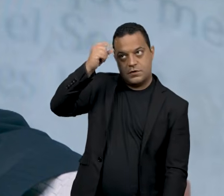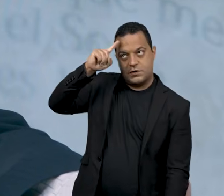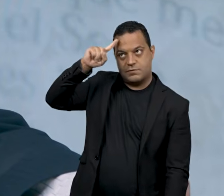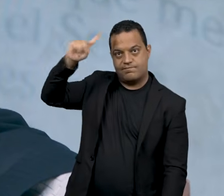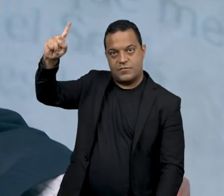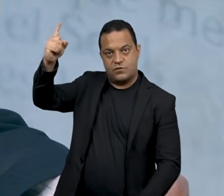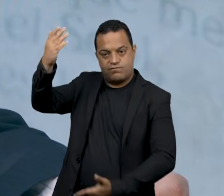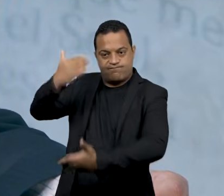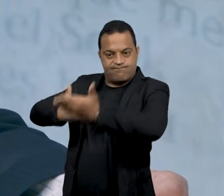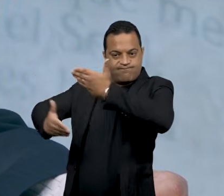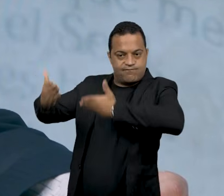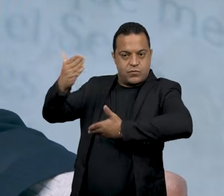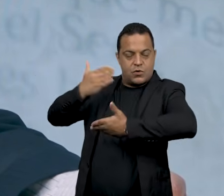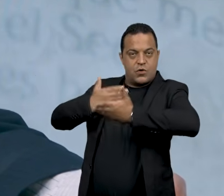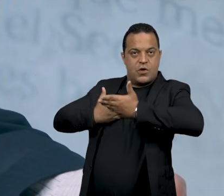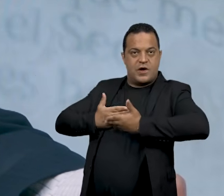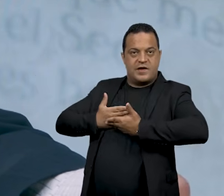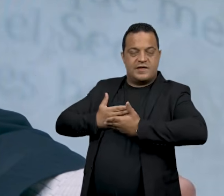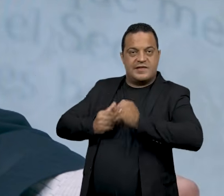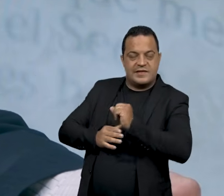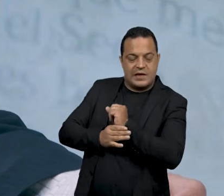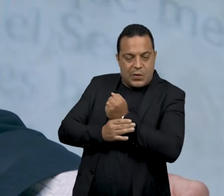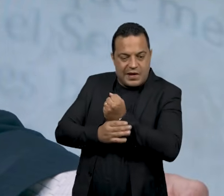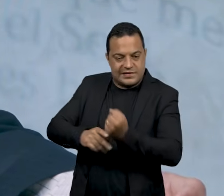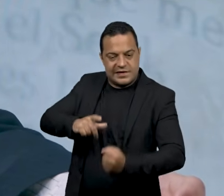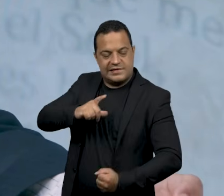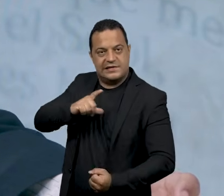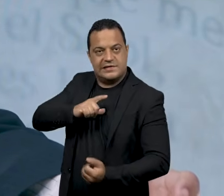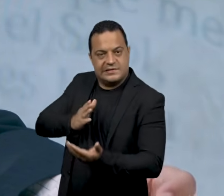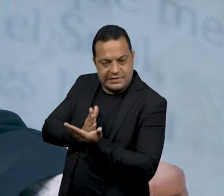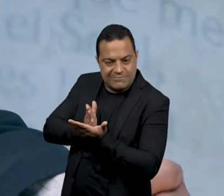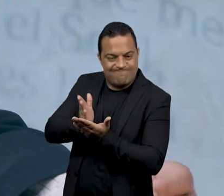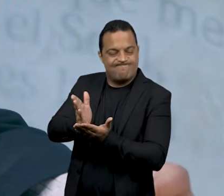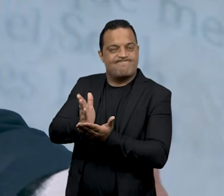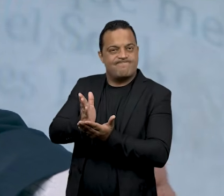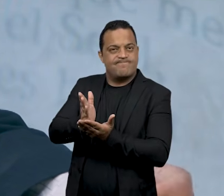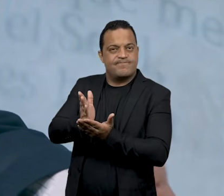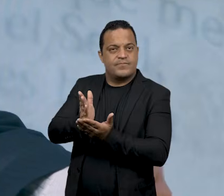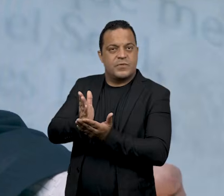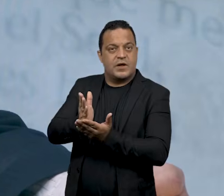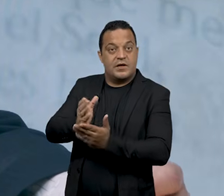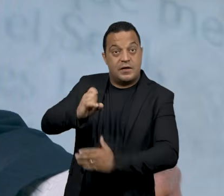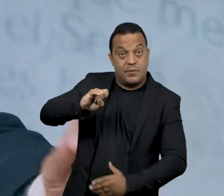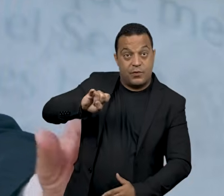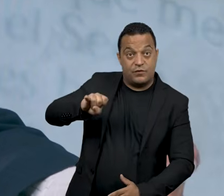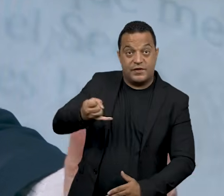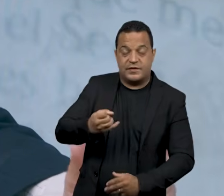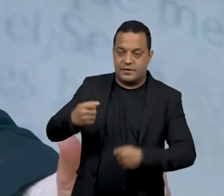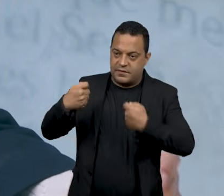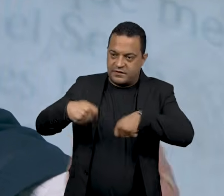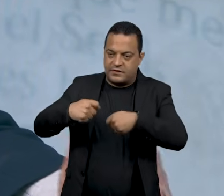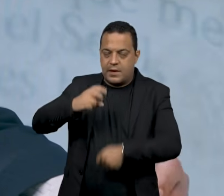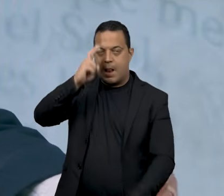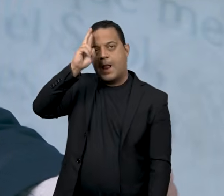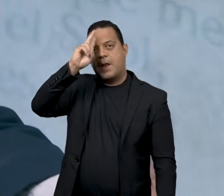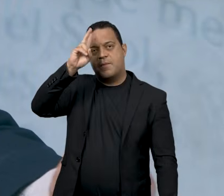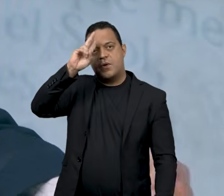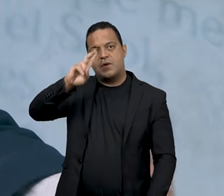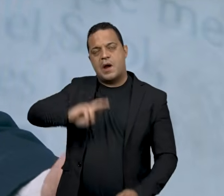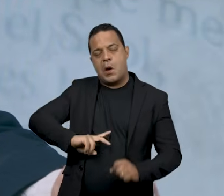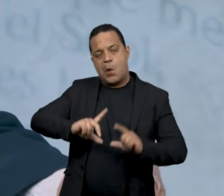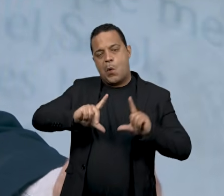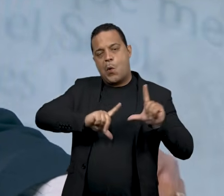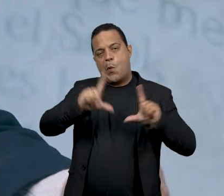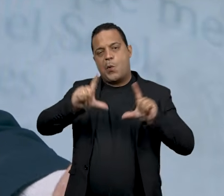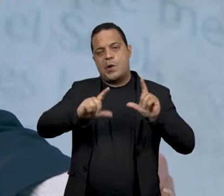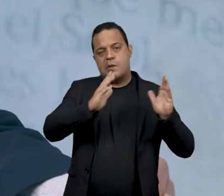nos dá, nós temos passos mais seguros na nossa vida, não é isso? E por que não aproveitar e só relembrar alguns